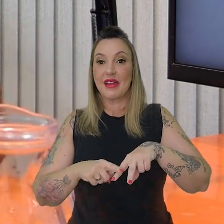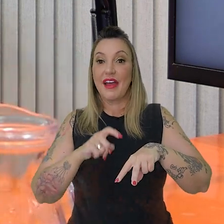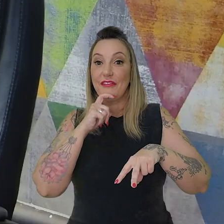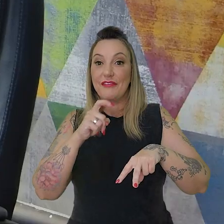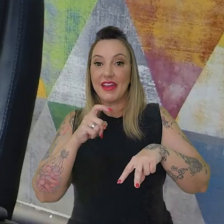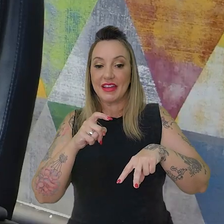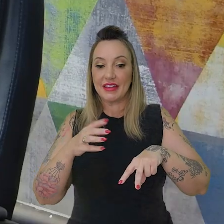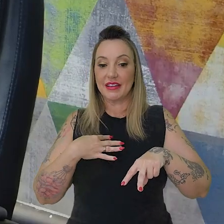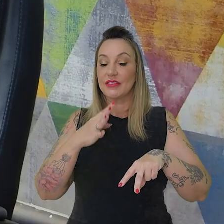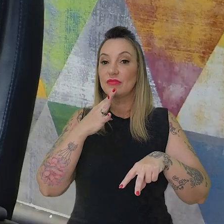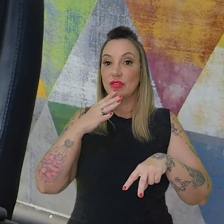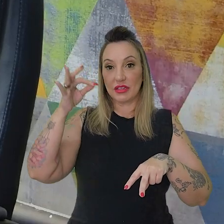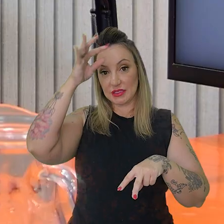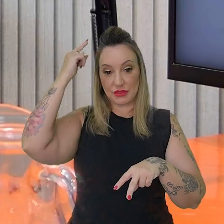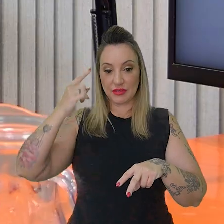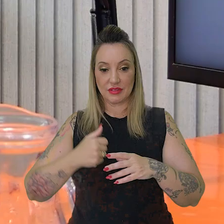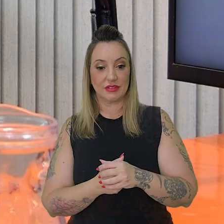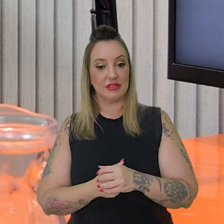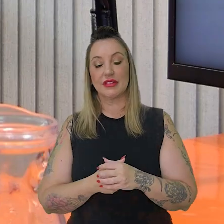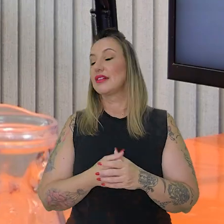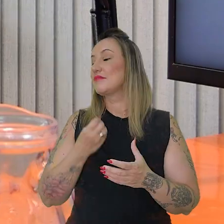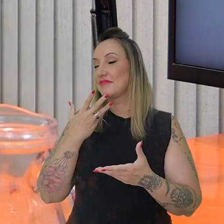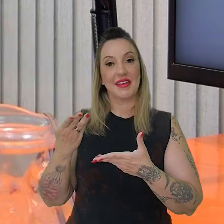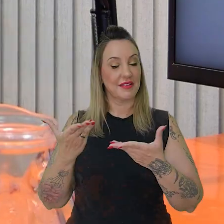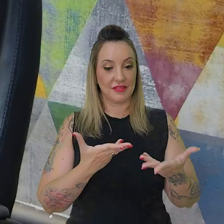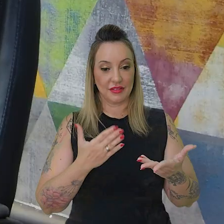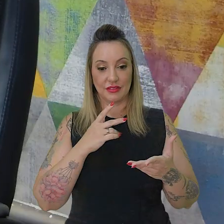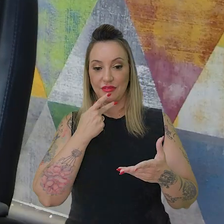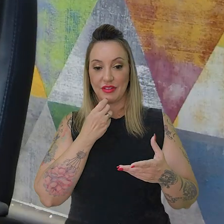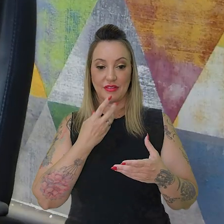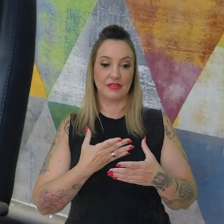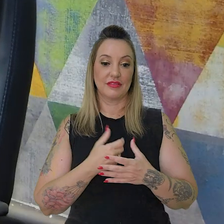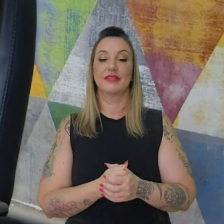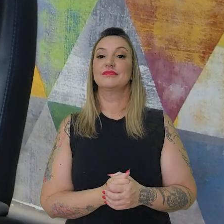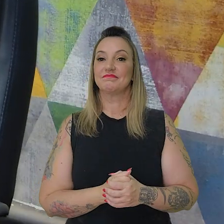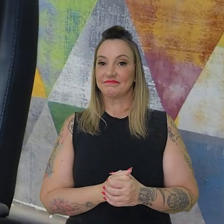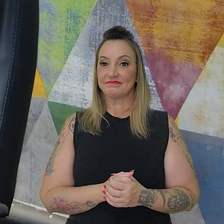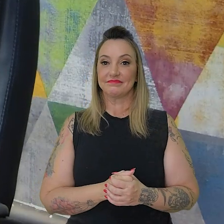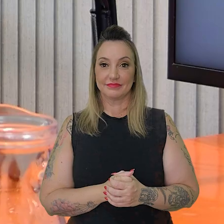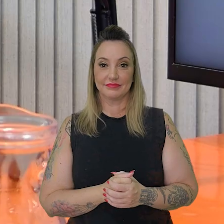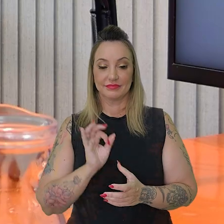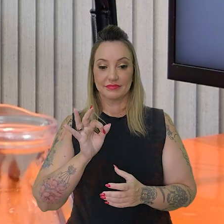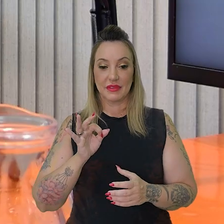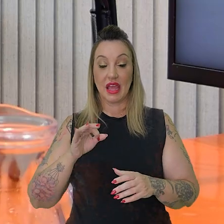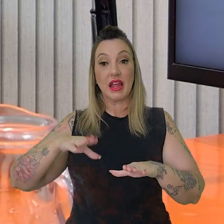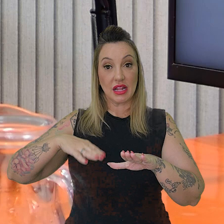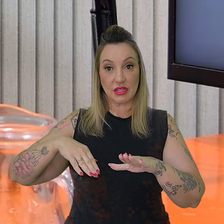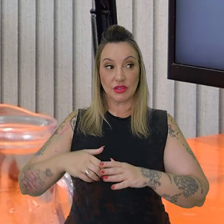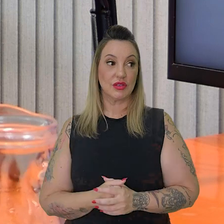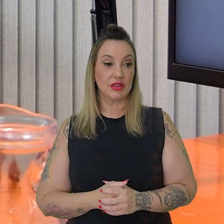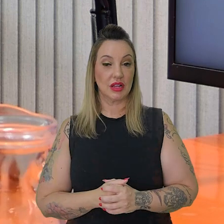mássimo eu quero muito conhecer o Espírito Santo a muito bem convidada todo mundo fala muito bem é um